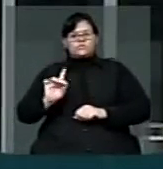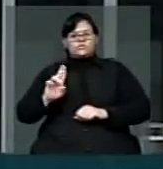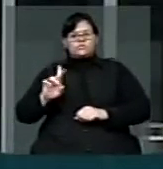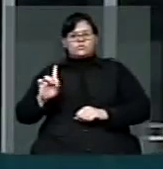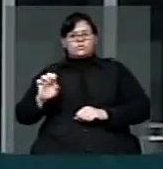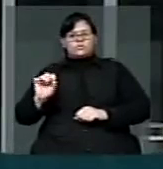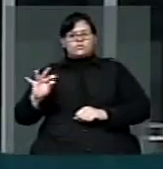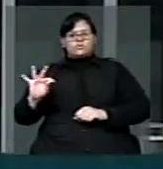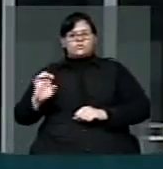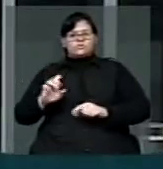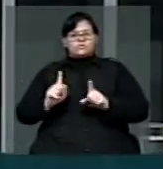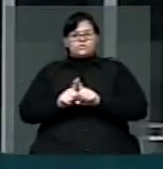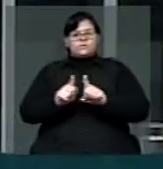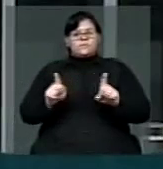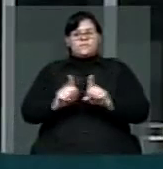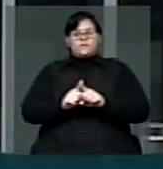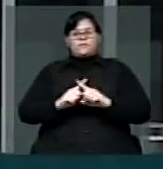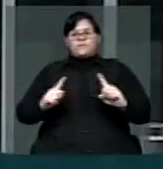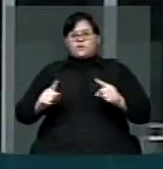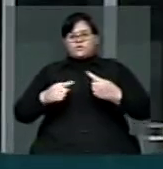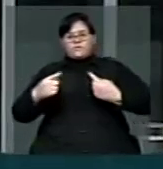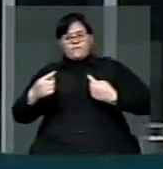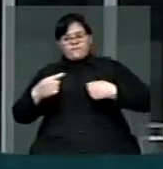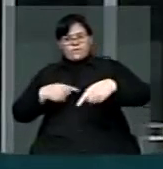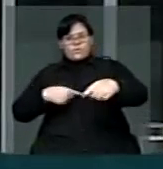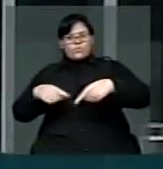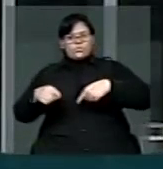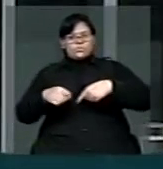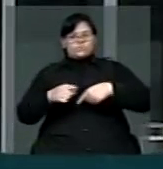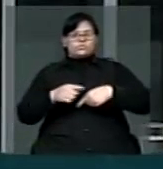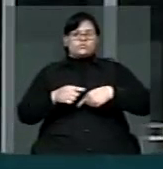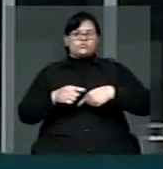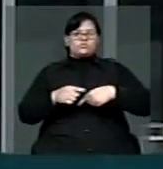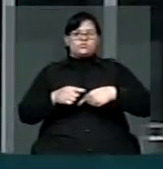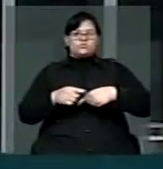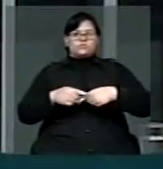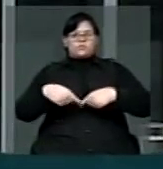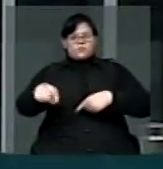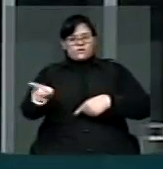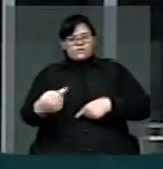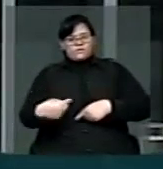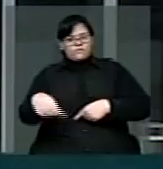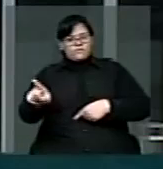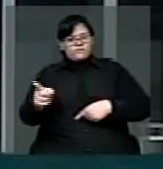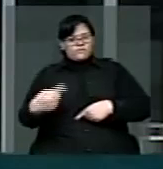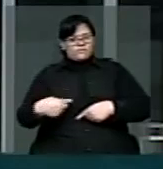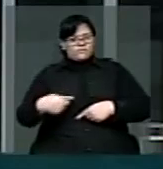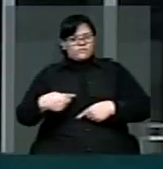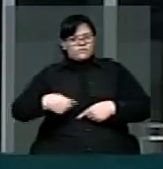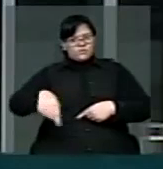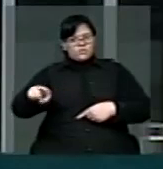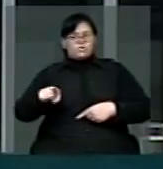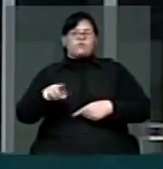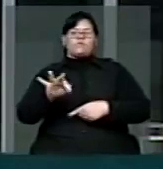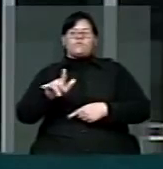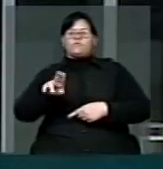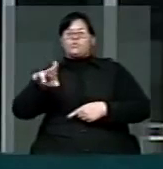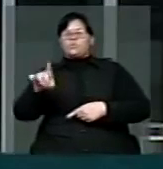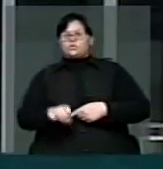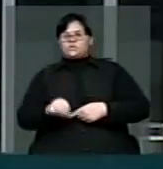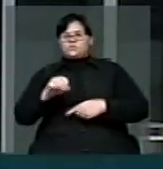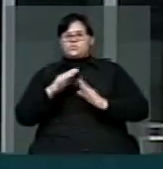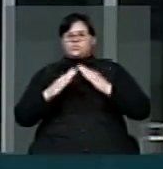que o aumento do fluxo escolar de crianças e jovens de 156% puxou para cima os números da mudança em todas as regiões do